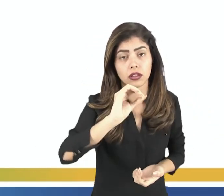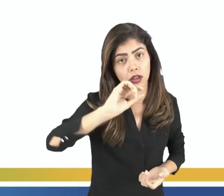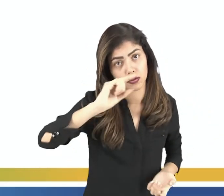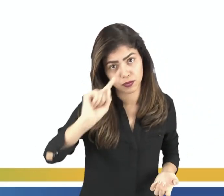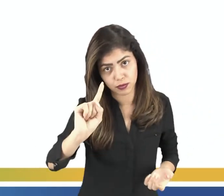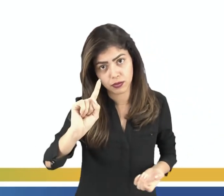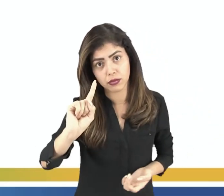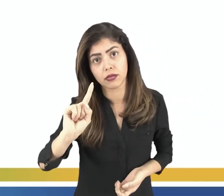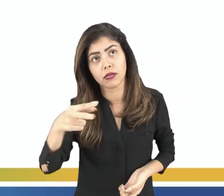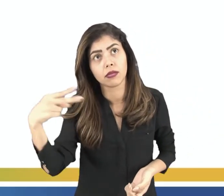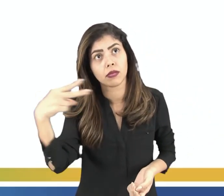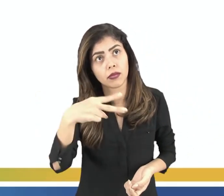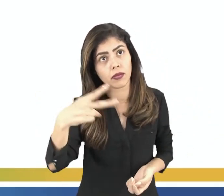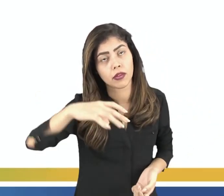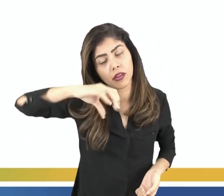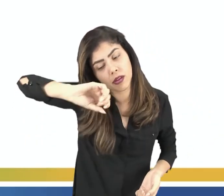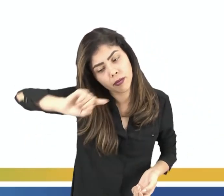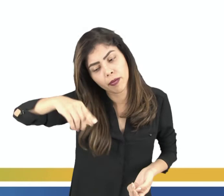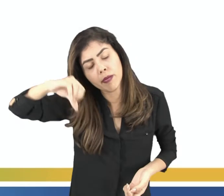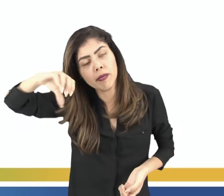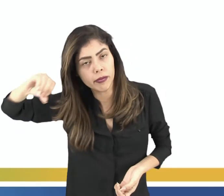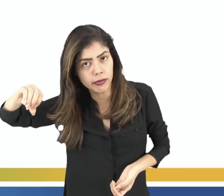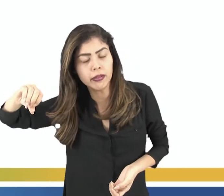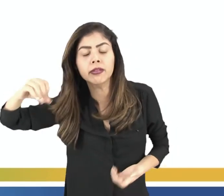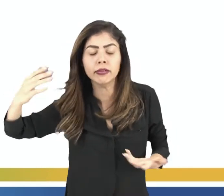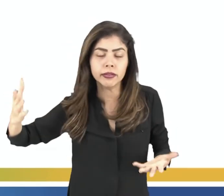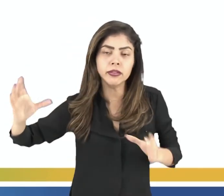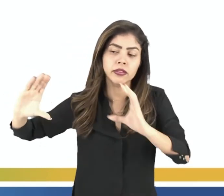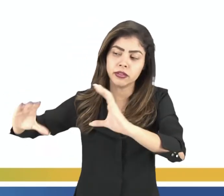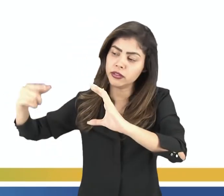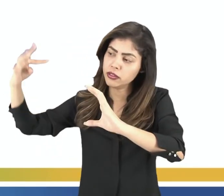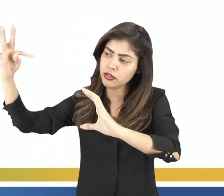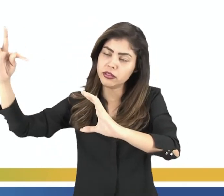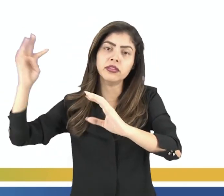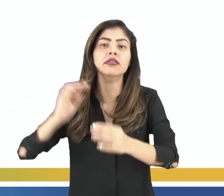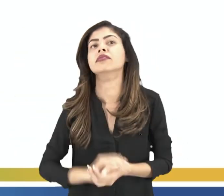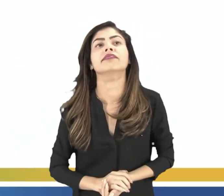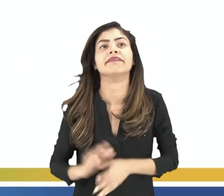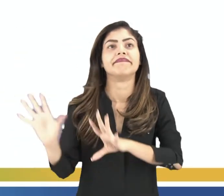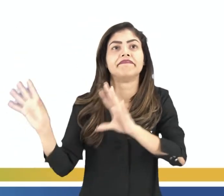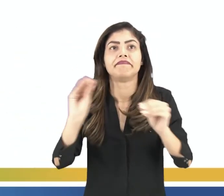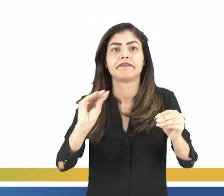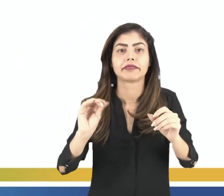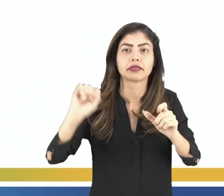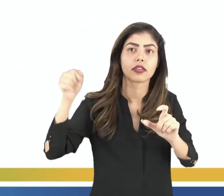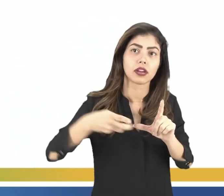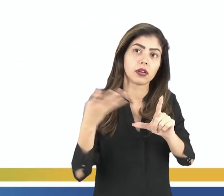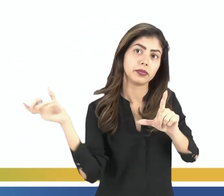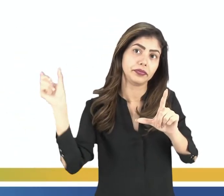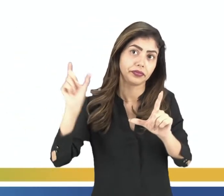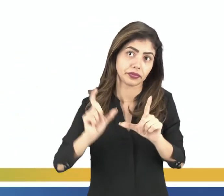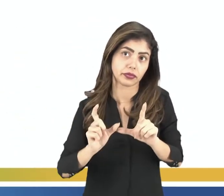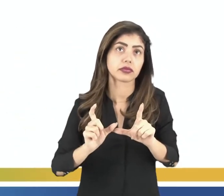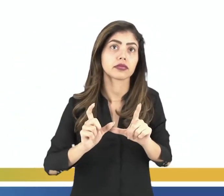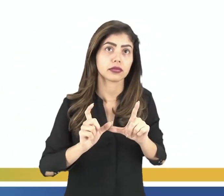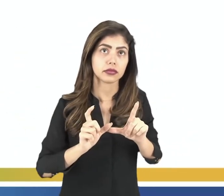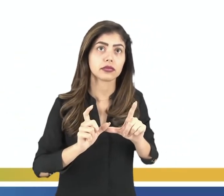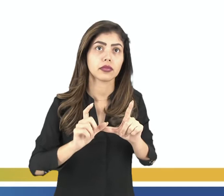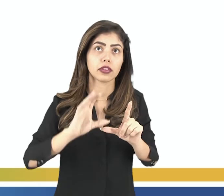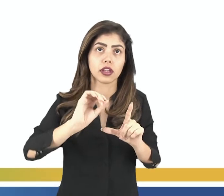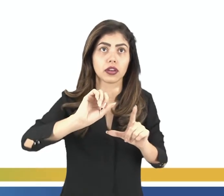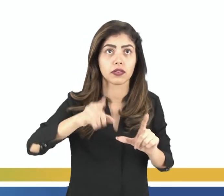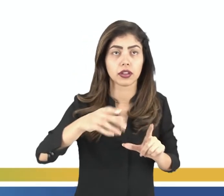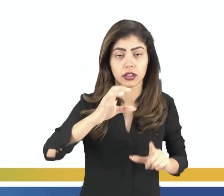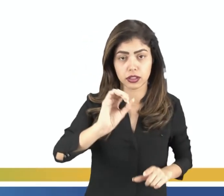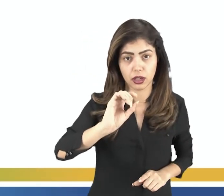0,01, que é igual a quanto do outro lado? 0,99 elevado a t. Log, colocando as propriedades. Log de 0,01